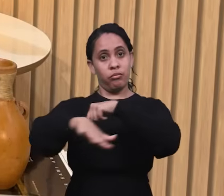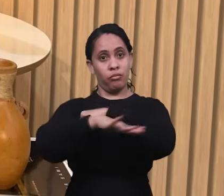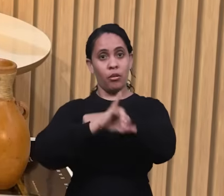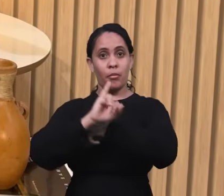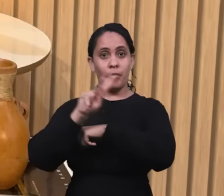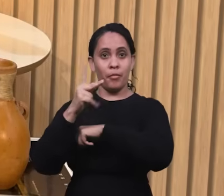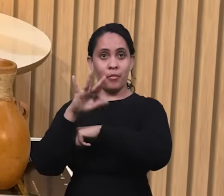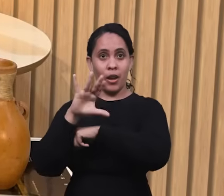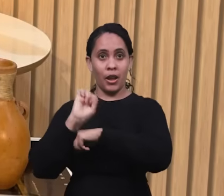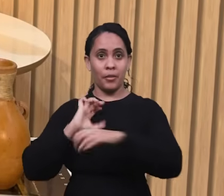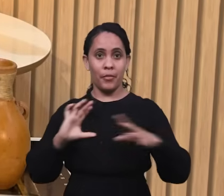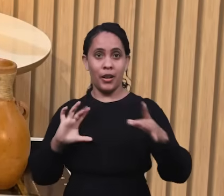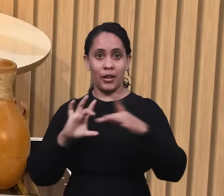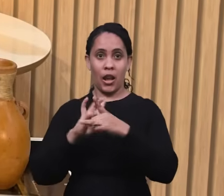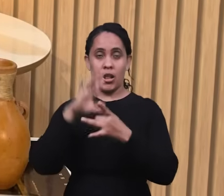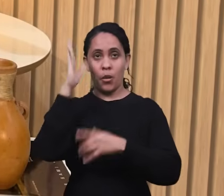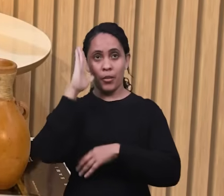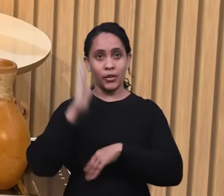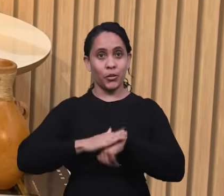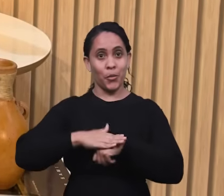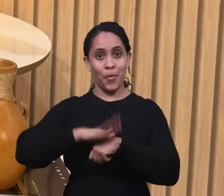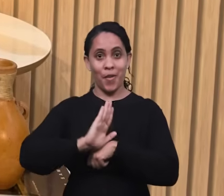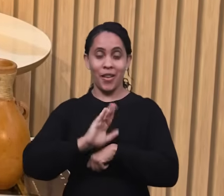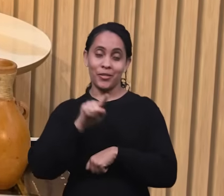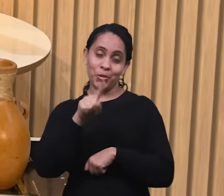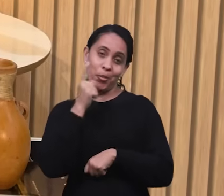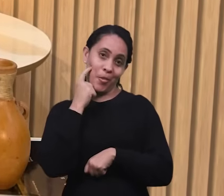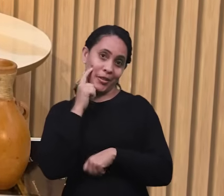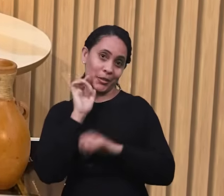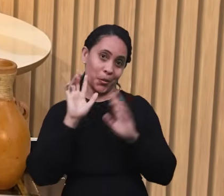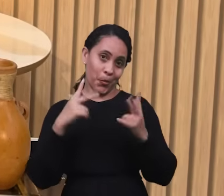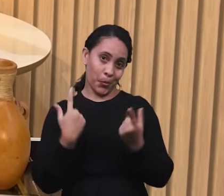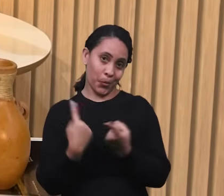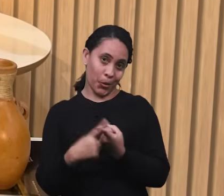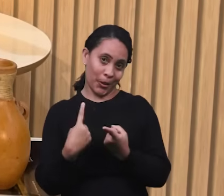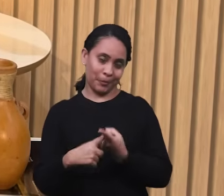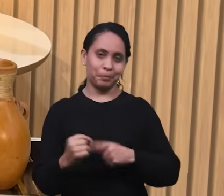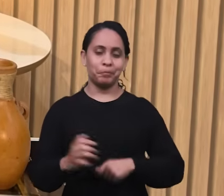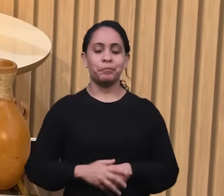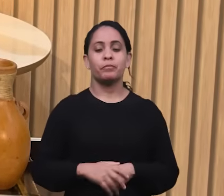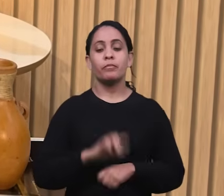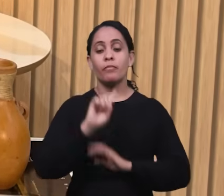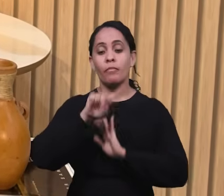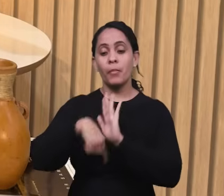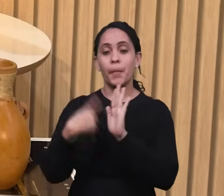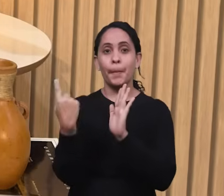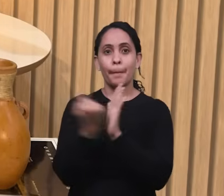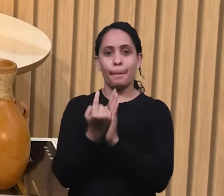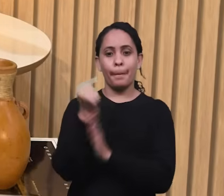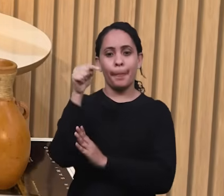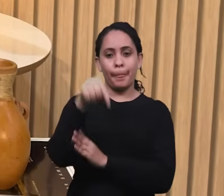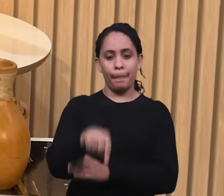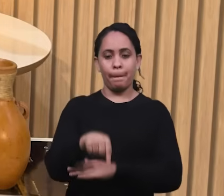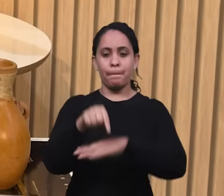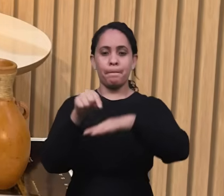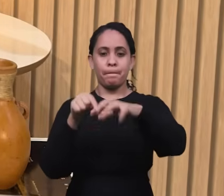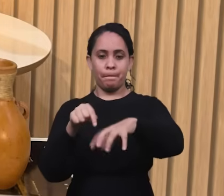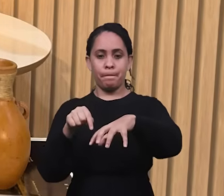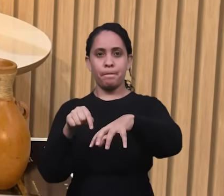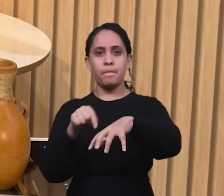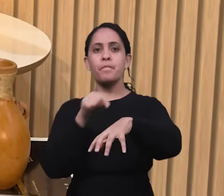ao Brasil do que muitos imaginam. Porque Sri Lanka foi uma ilha que